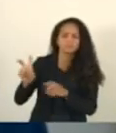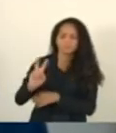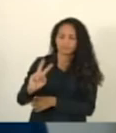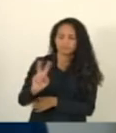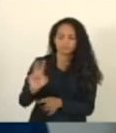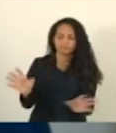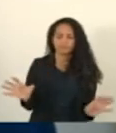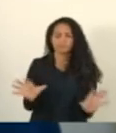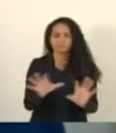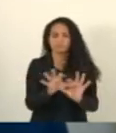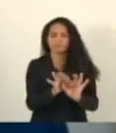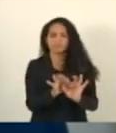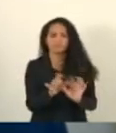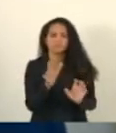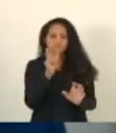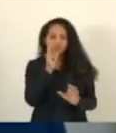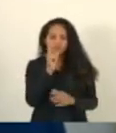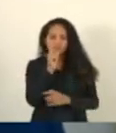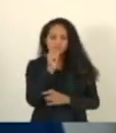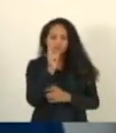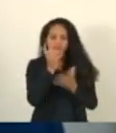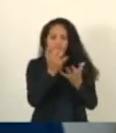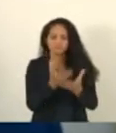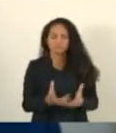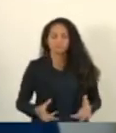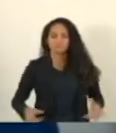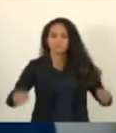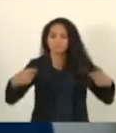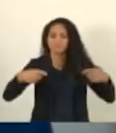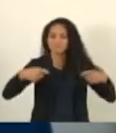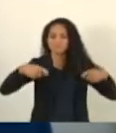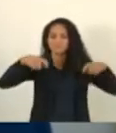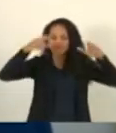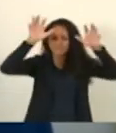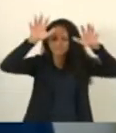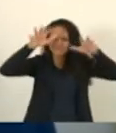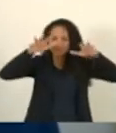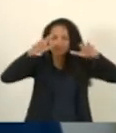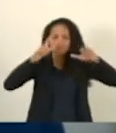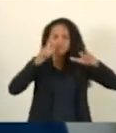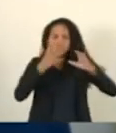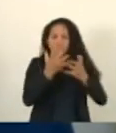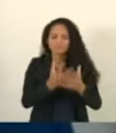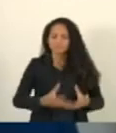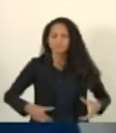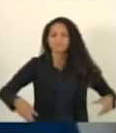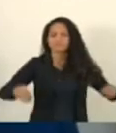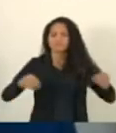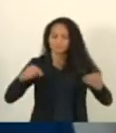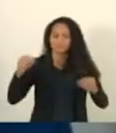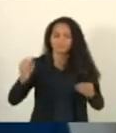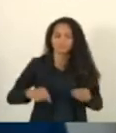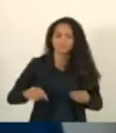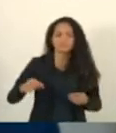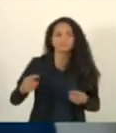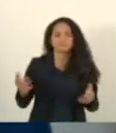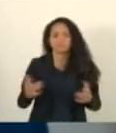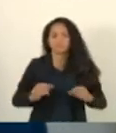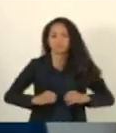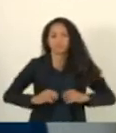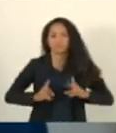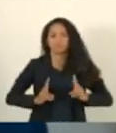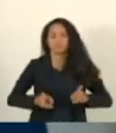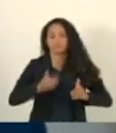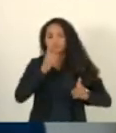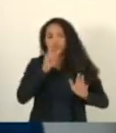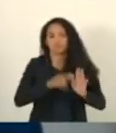relação à macro-drenagem da cidade, que precisa e que por anos, né, vem sofrendo aí com as chuvas, e nós teremos aí um